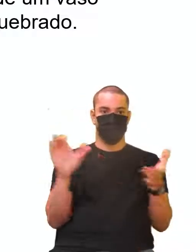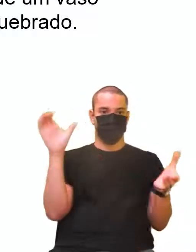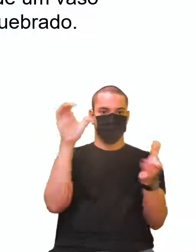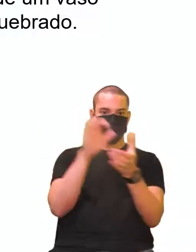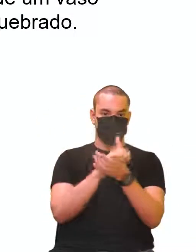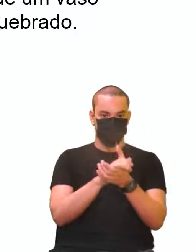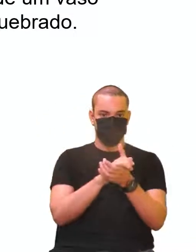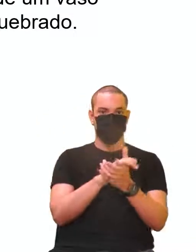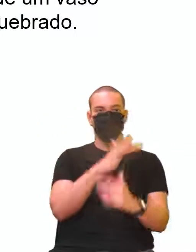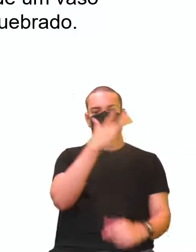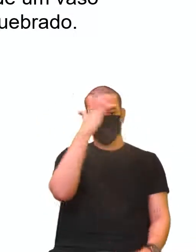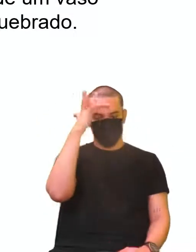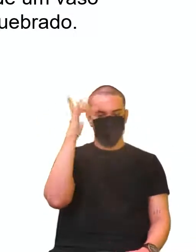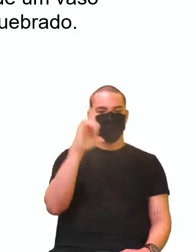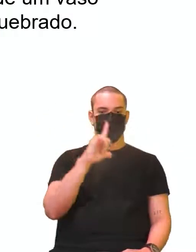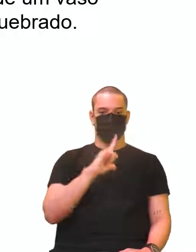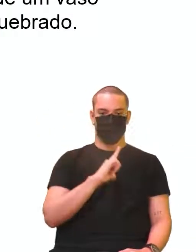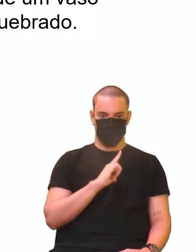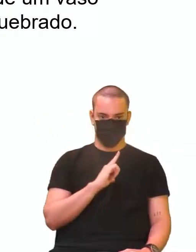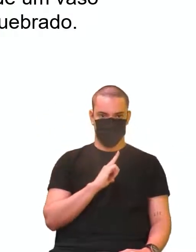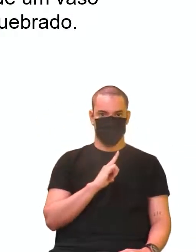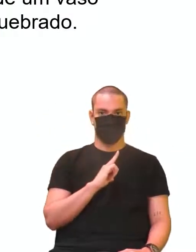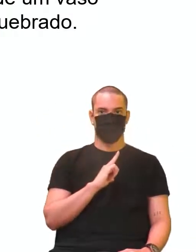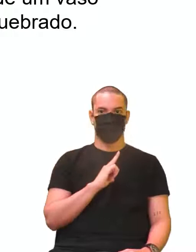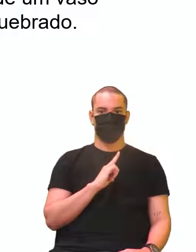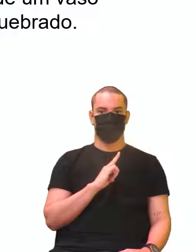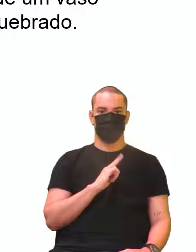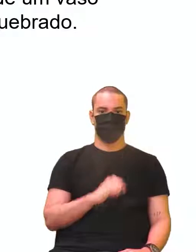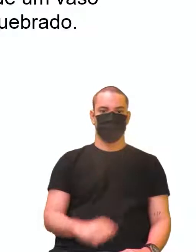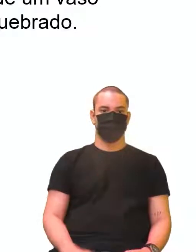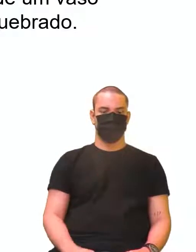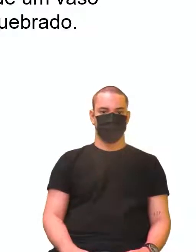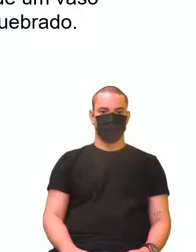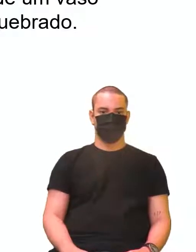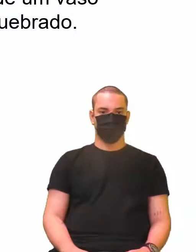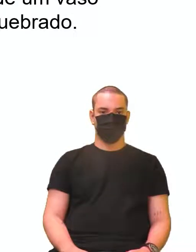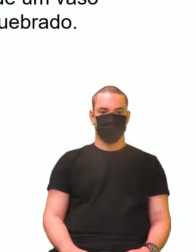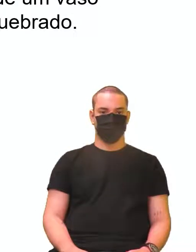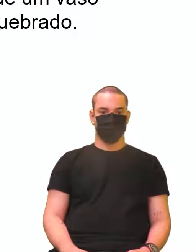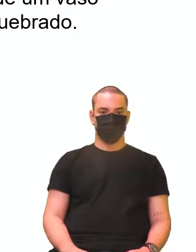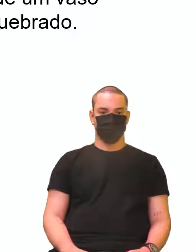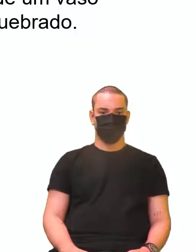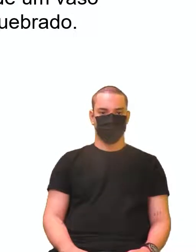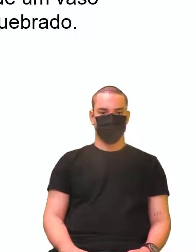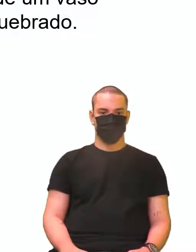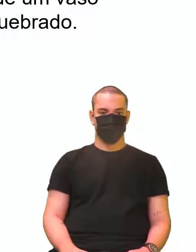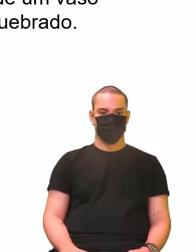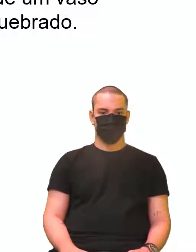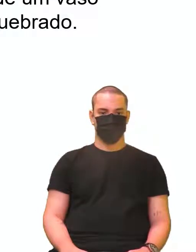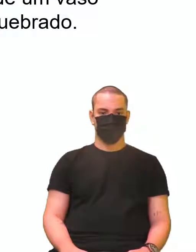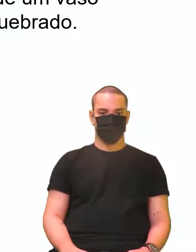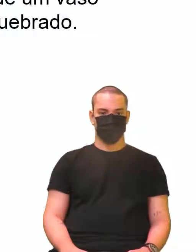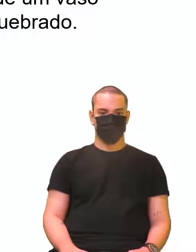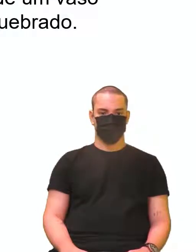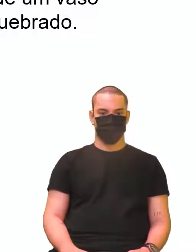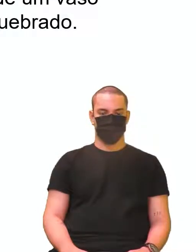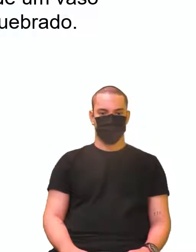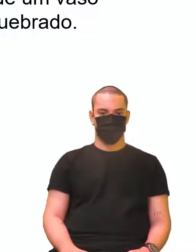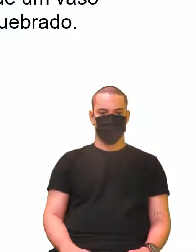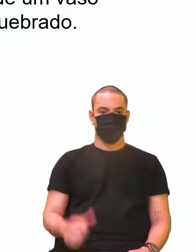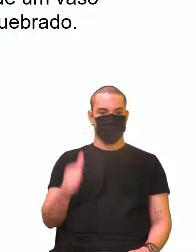com uma mulher afetada, tá? Então, eu vou colocar aqui, ó. Eu vou aumentar, porque senão não dá pra ver. A mulher